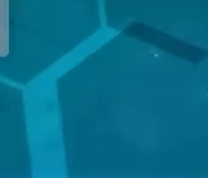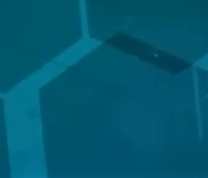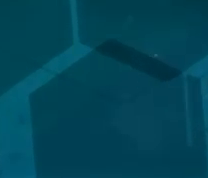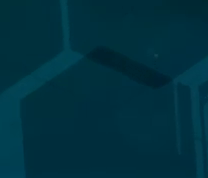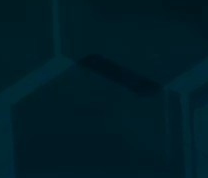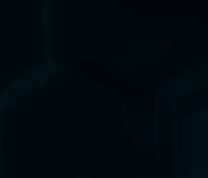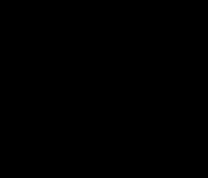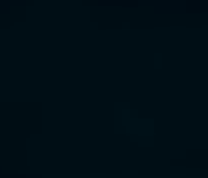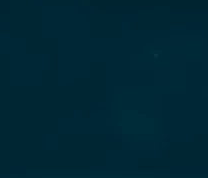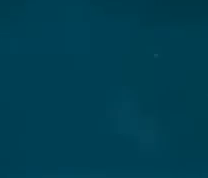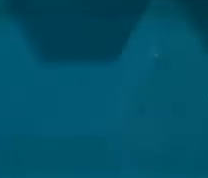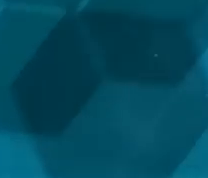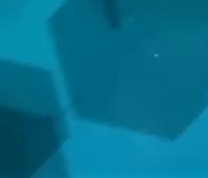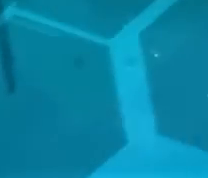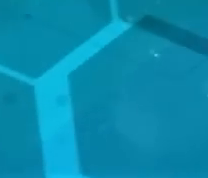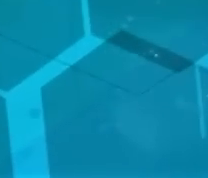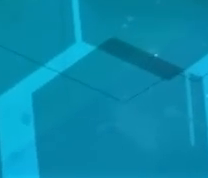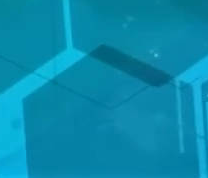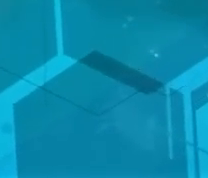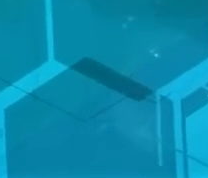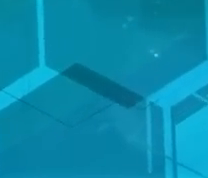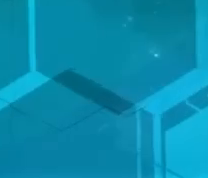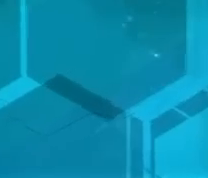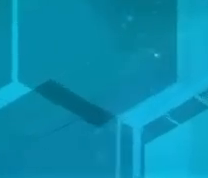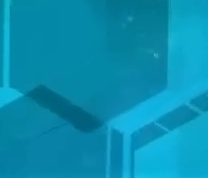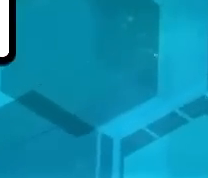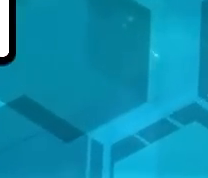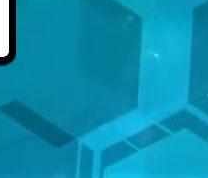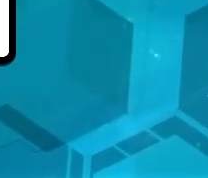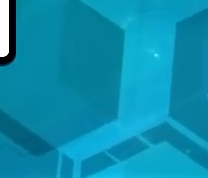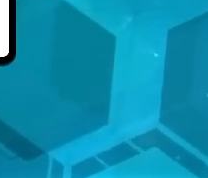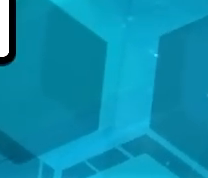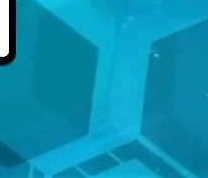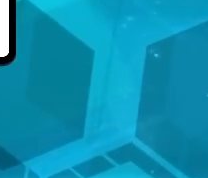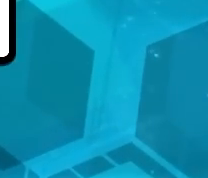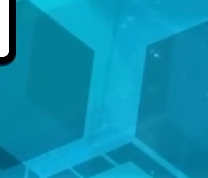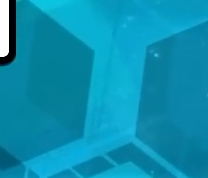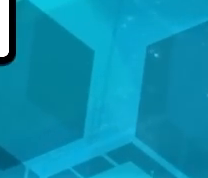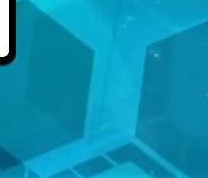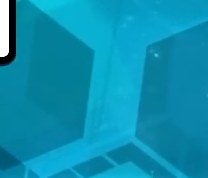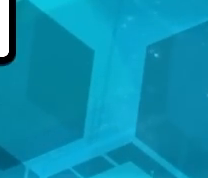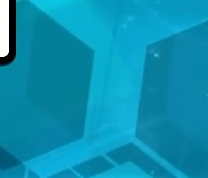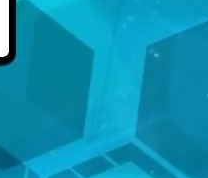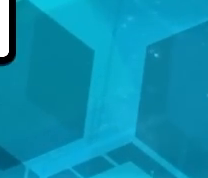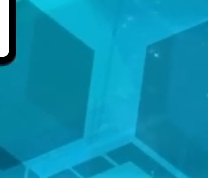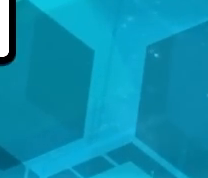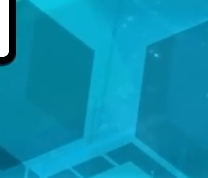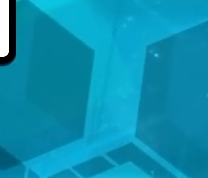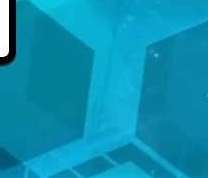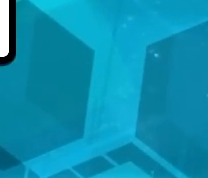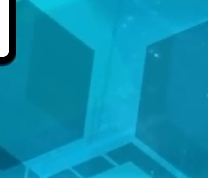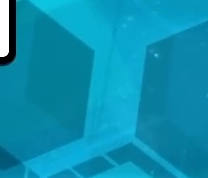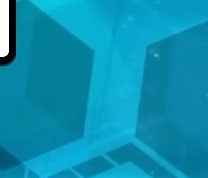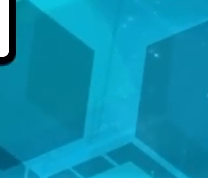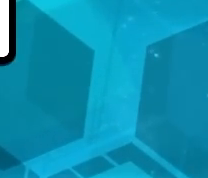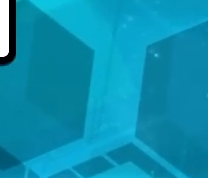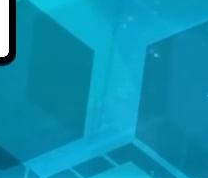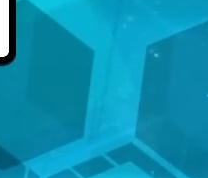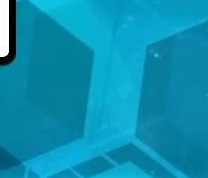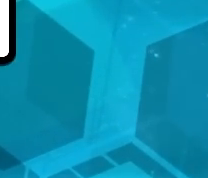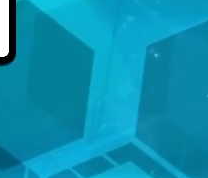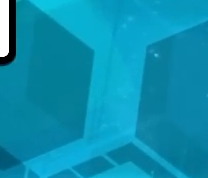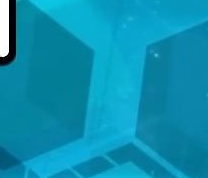segundos. Neste bloco, candidato pergunta para candidato. Cada um deles deve ser questionado apenas uma